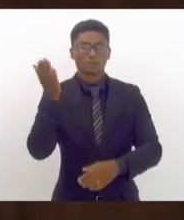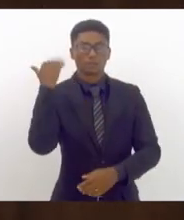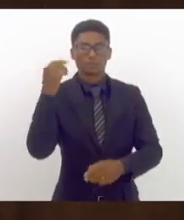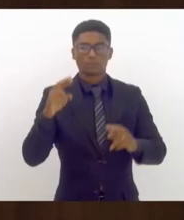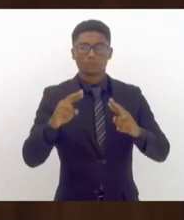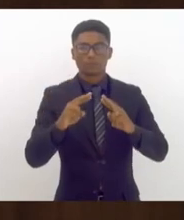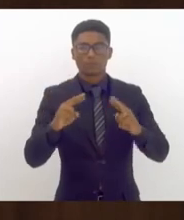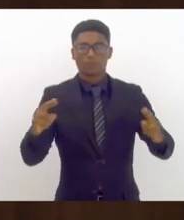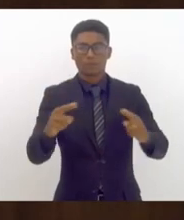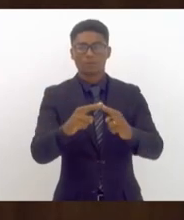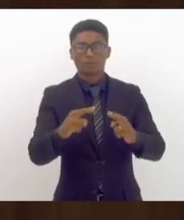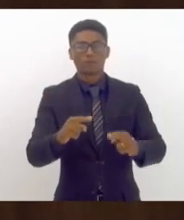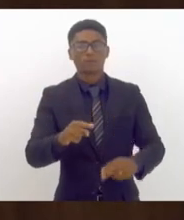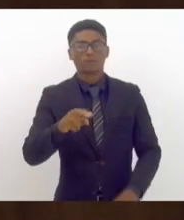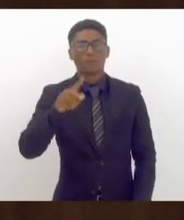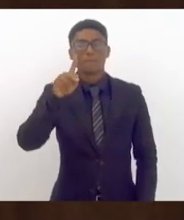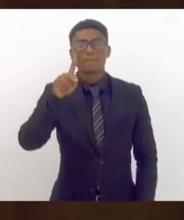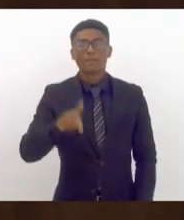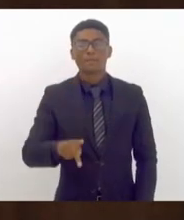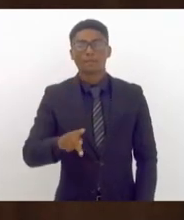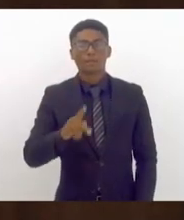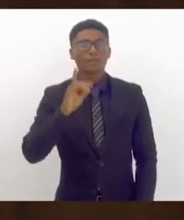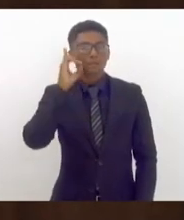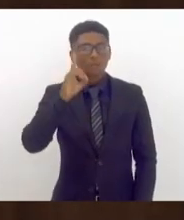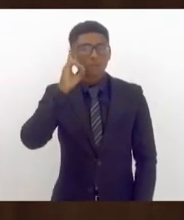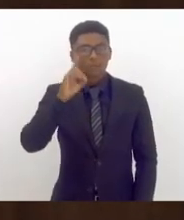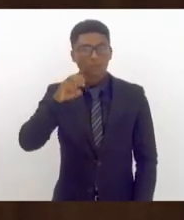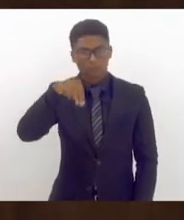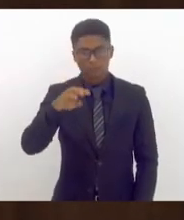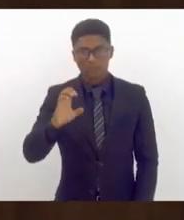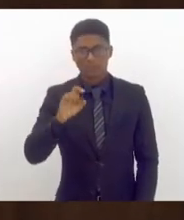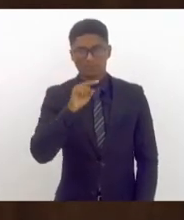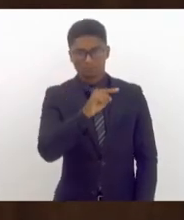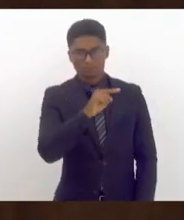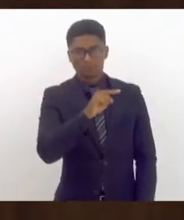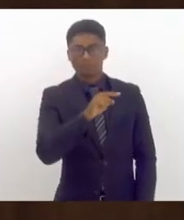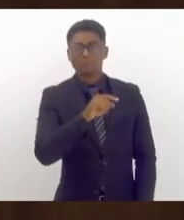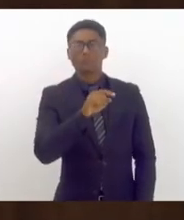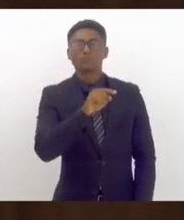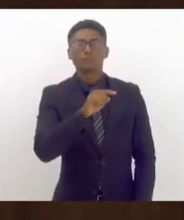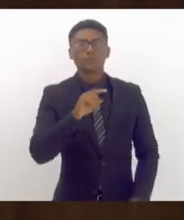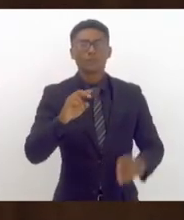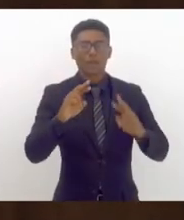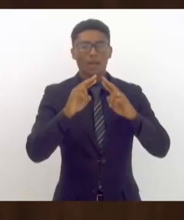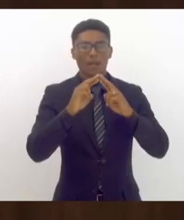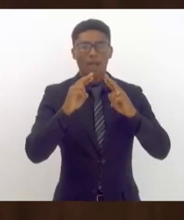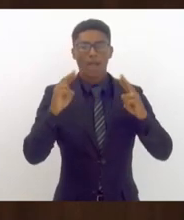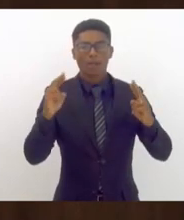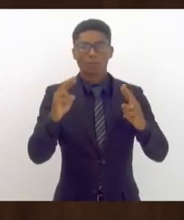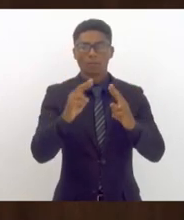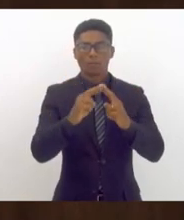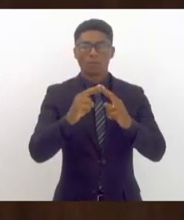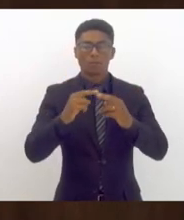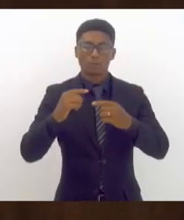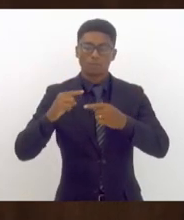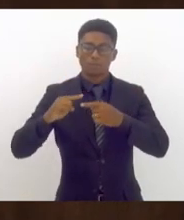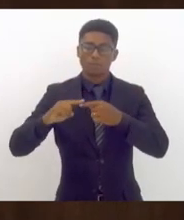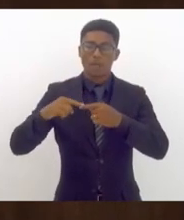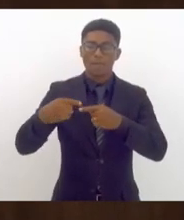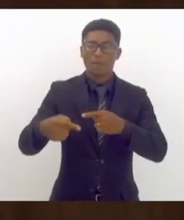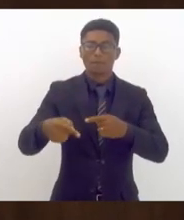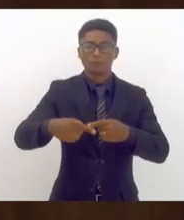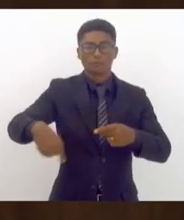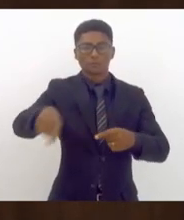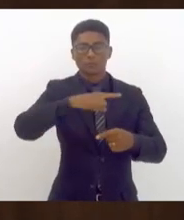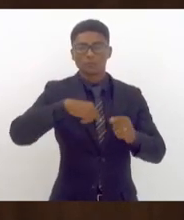pelo deputado Carlos Mink. E nessa audiência pública, a partir dessa audiência, nós apresentamos